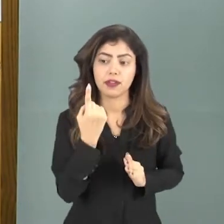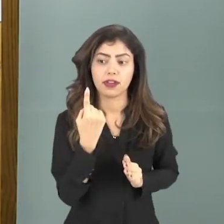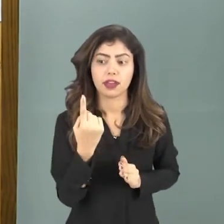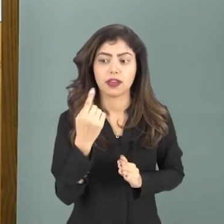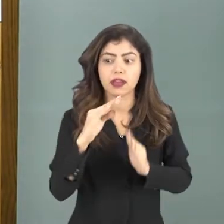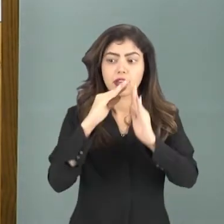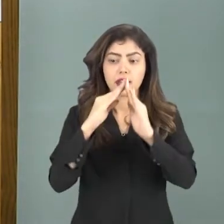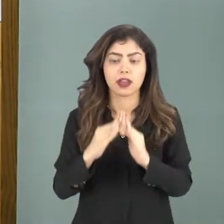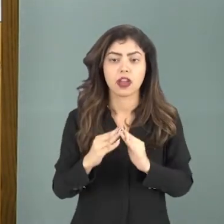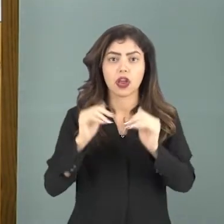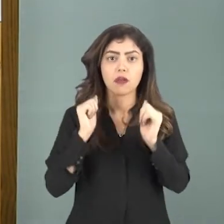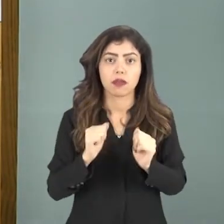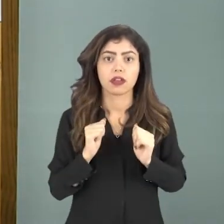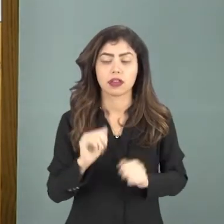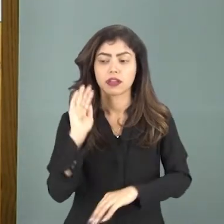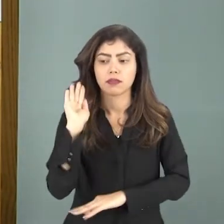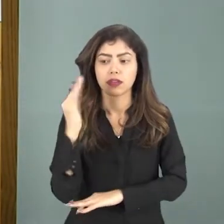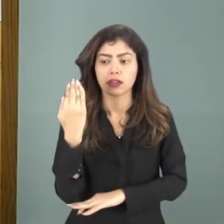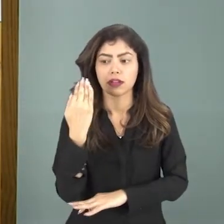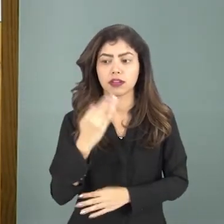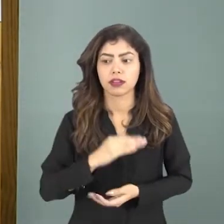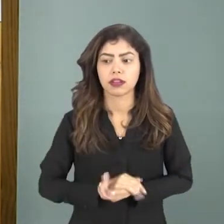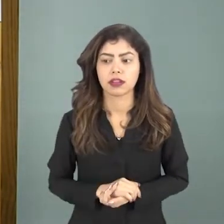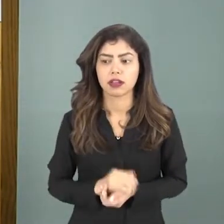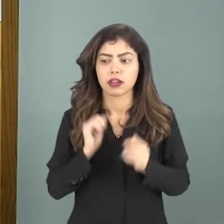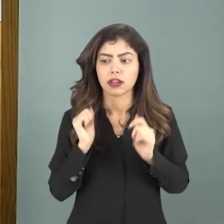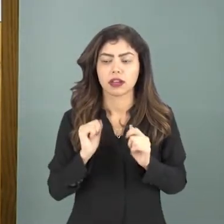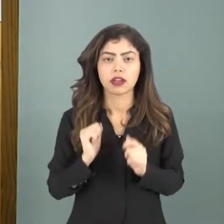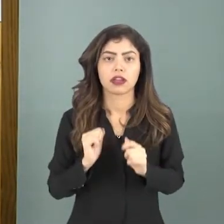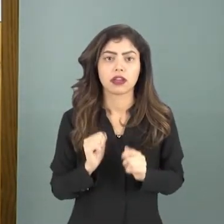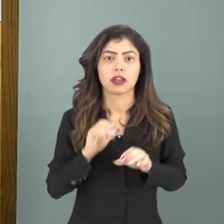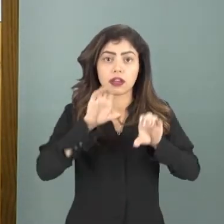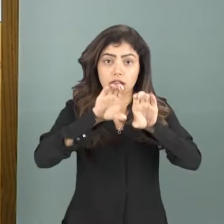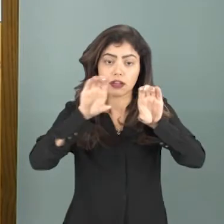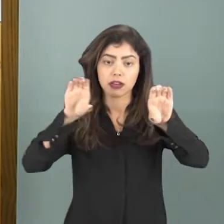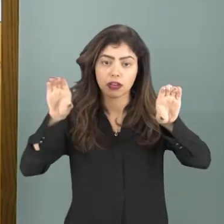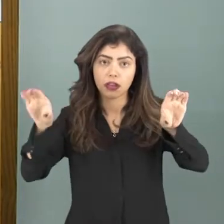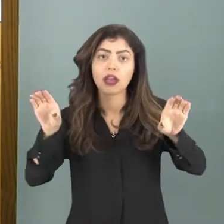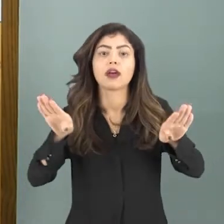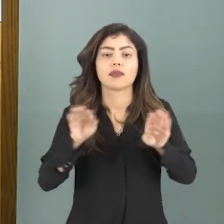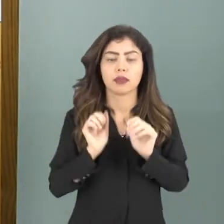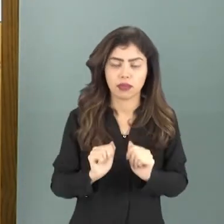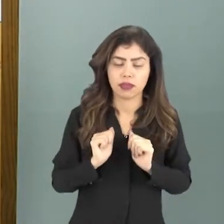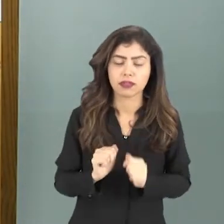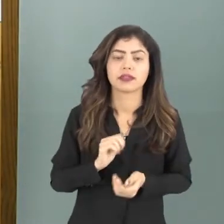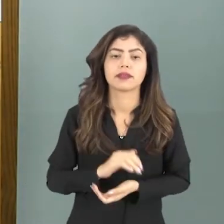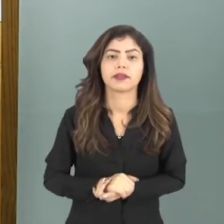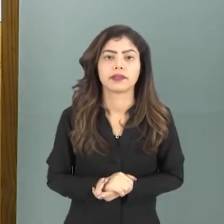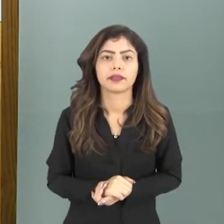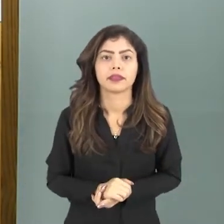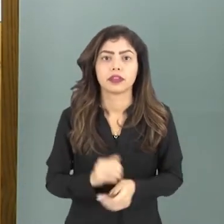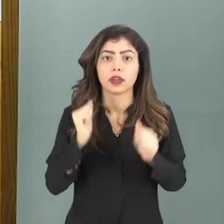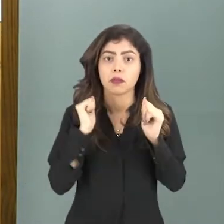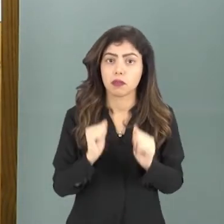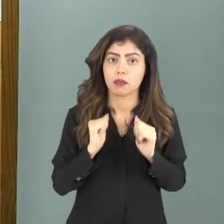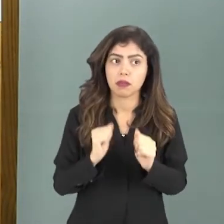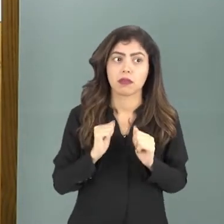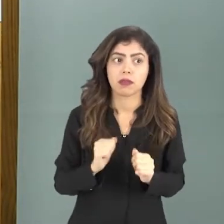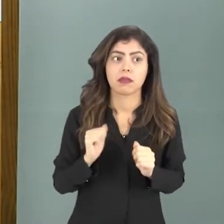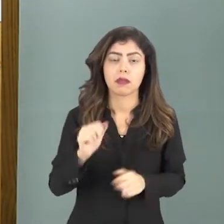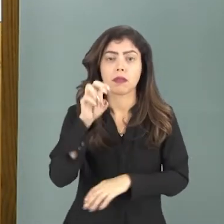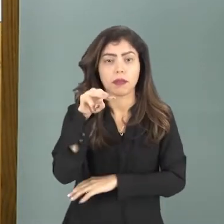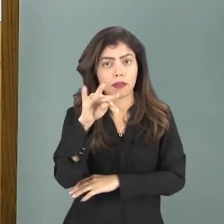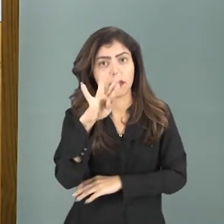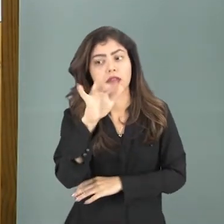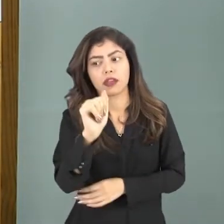um tipo de moradia. A casa pode ser de madeira, pode ser de tijolo, que também é chamada de alvenaria. A casa pode ser